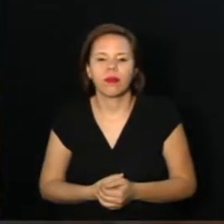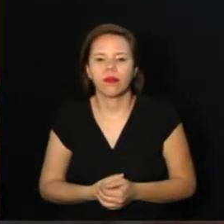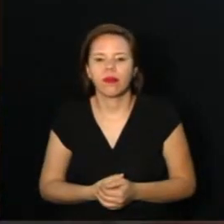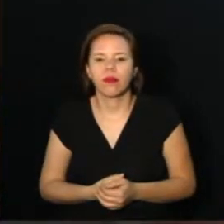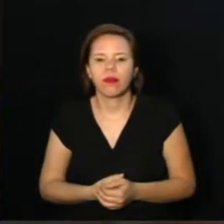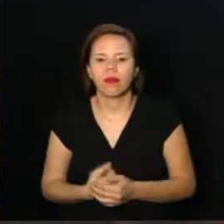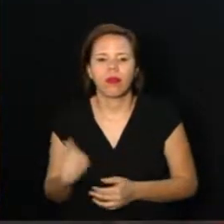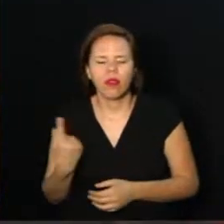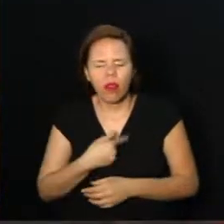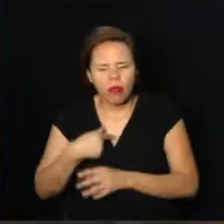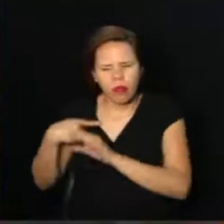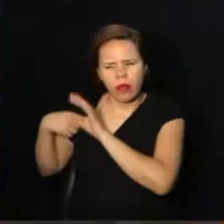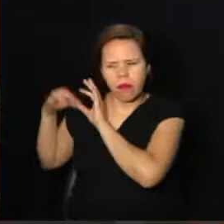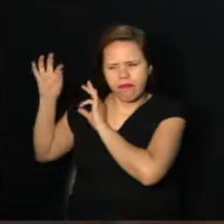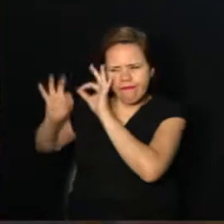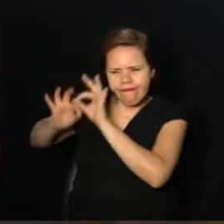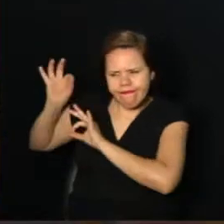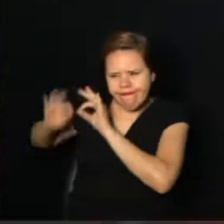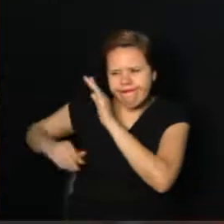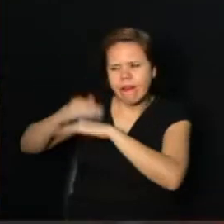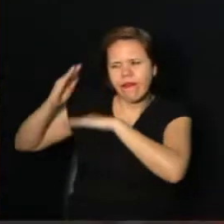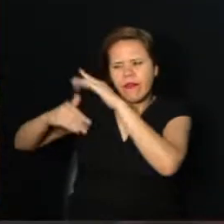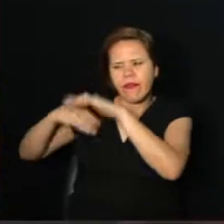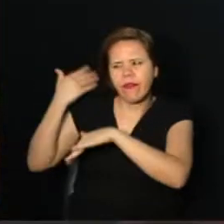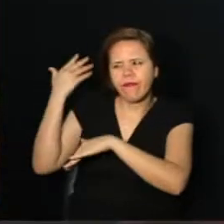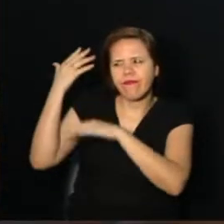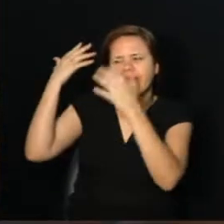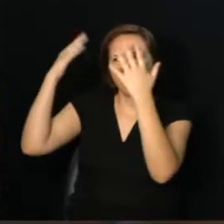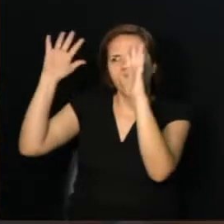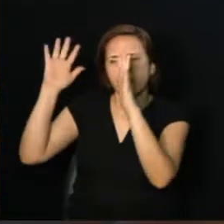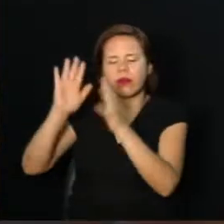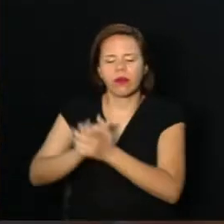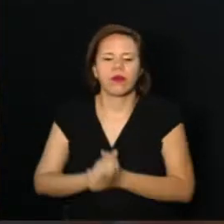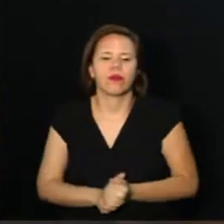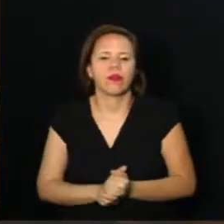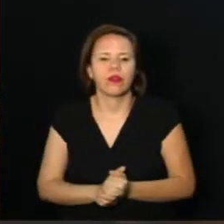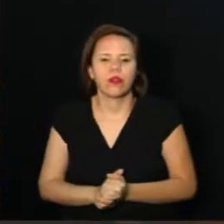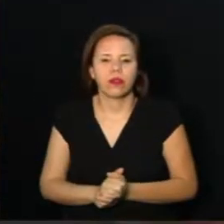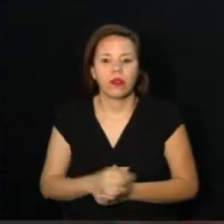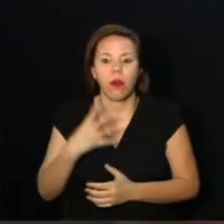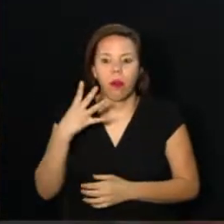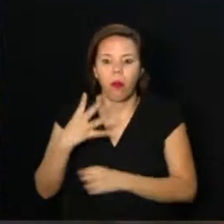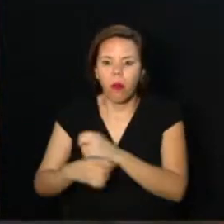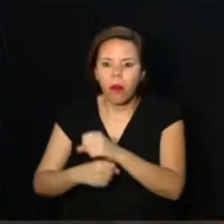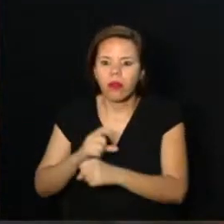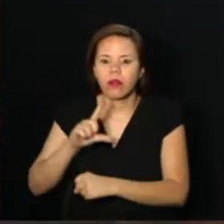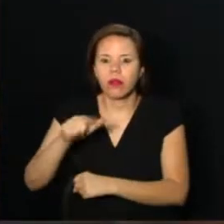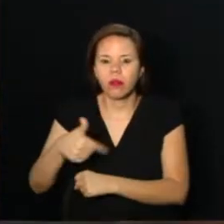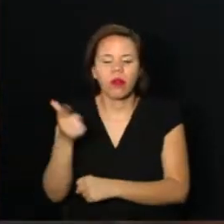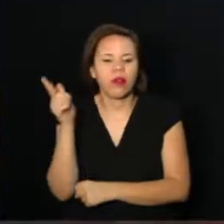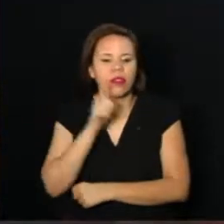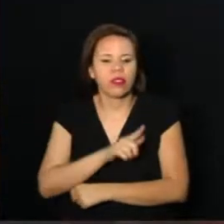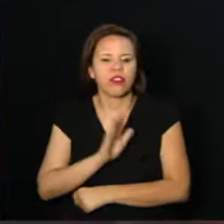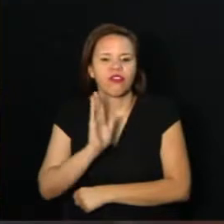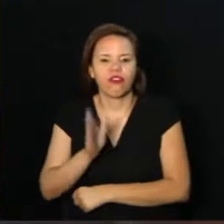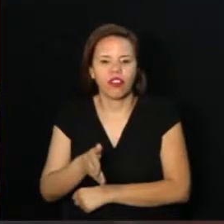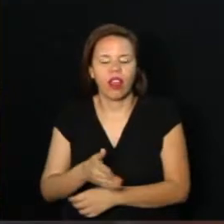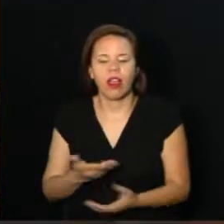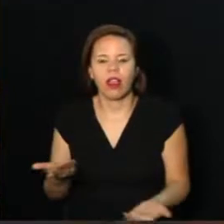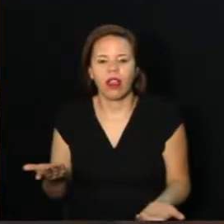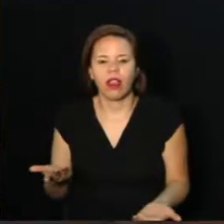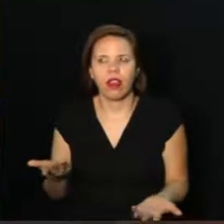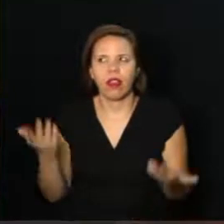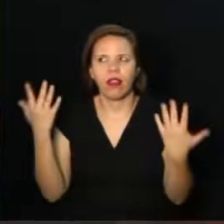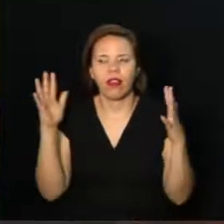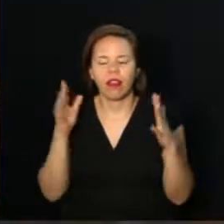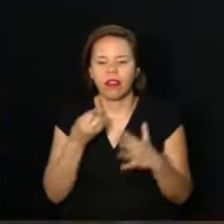vem planejando desenvolver esse evento, né? 4 anos depois, a gente está conseguindo, felizmente, né? E eu espero